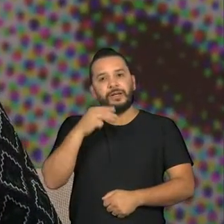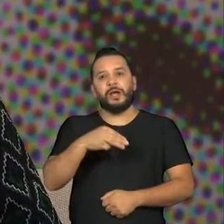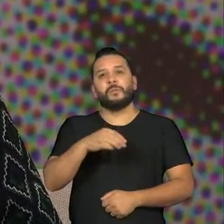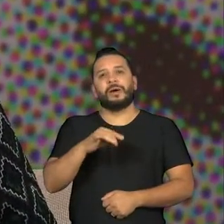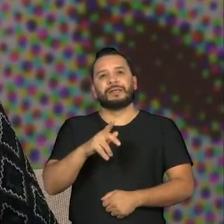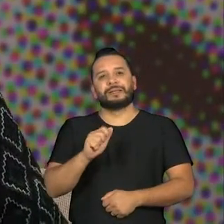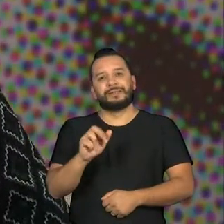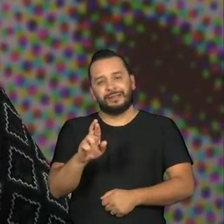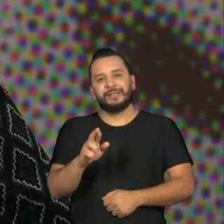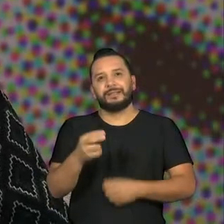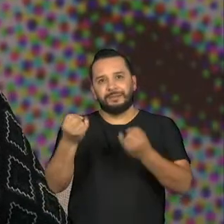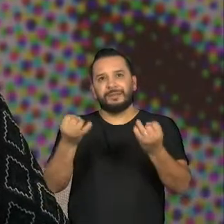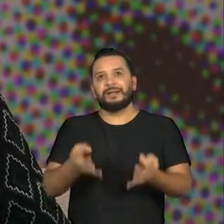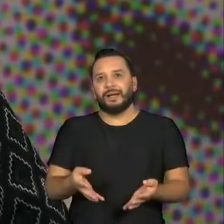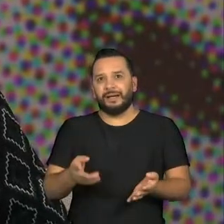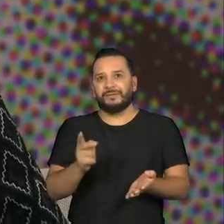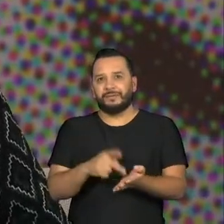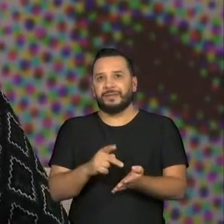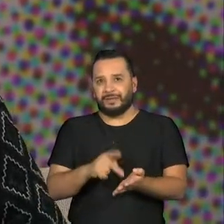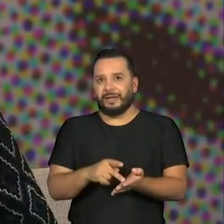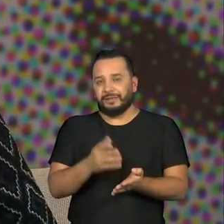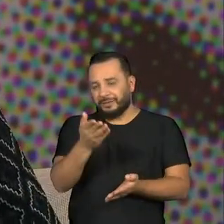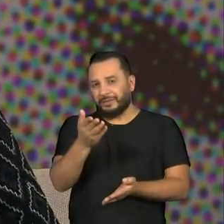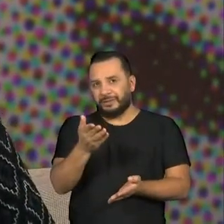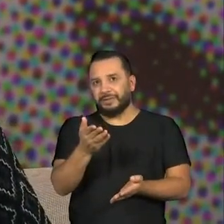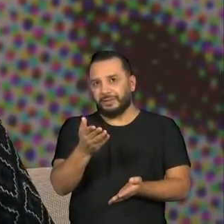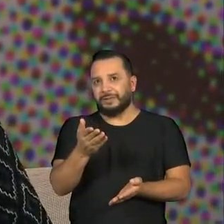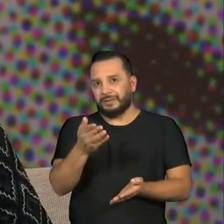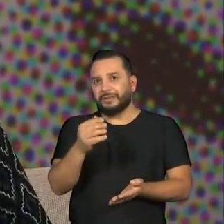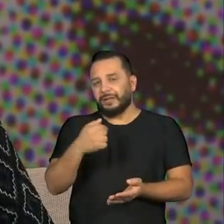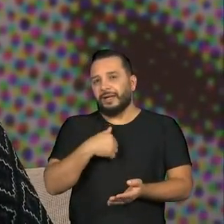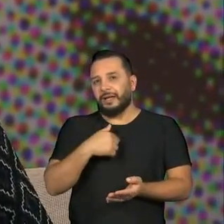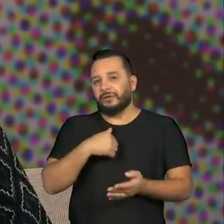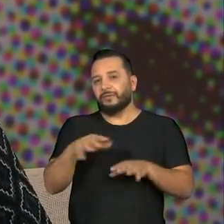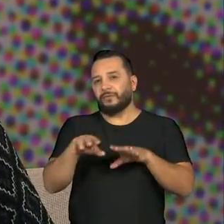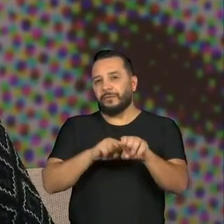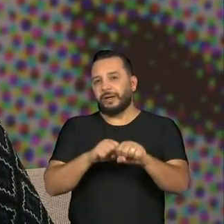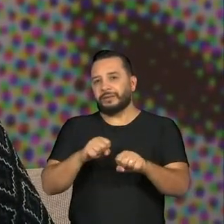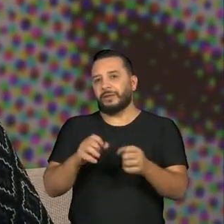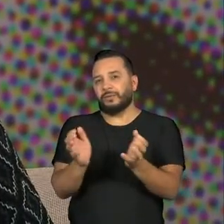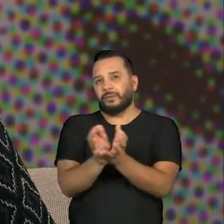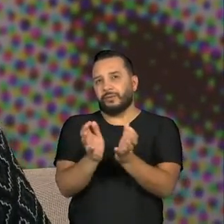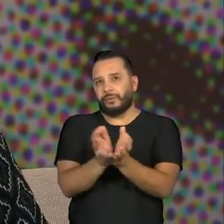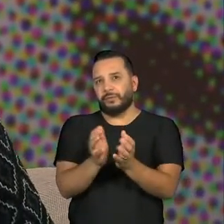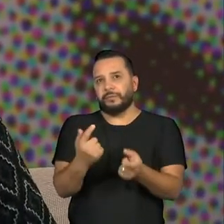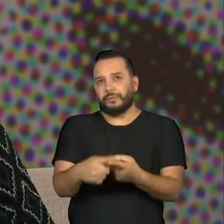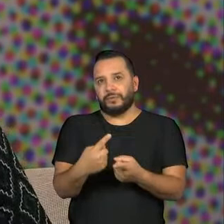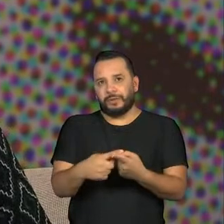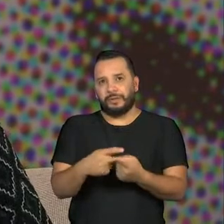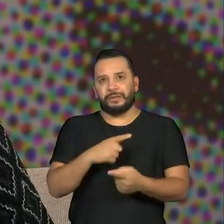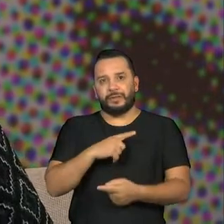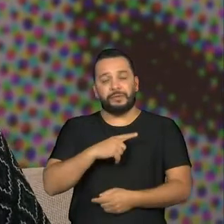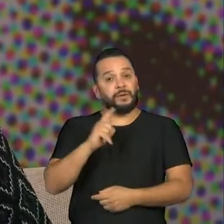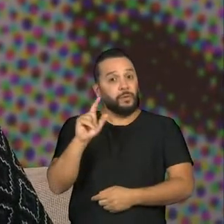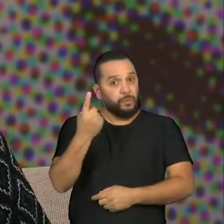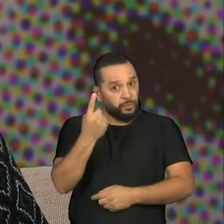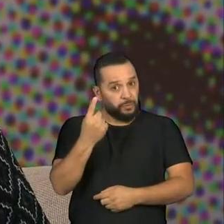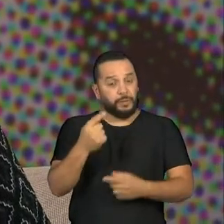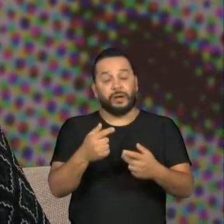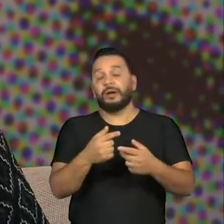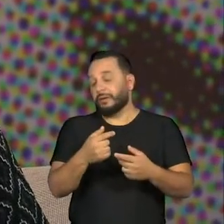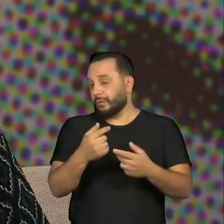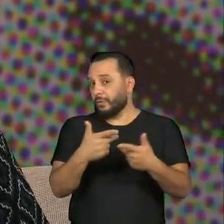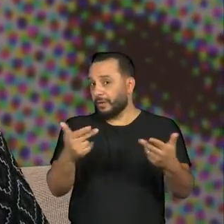e foi mesmo uma coisa, essa coisa que ele falou, grande parte da minha formação foi nesse grupo, porque uma das coisas que o Moacir é danado,